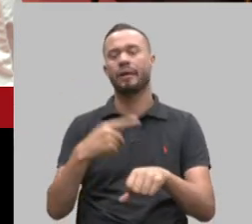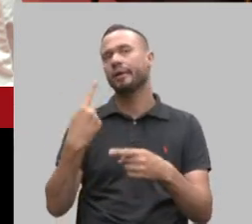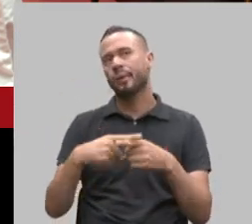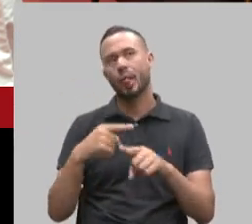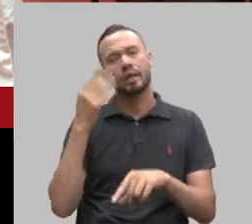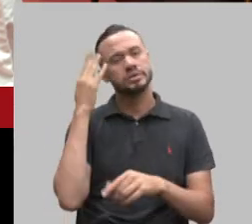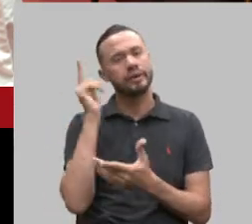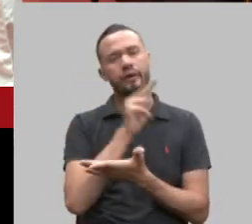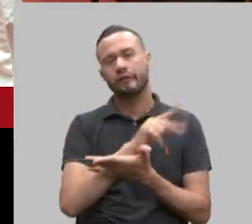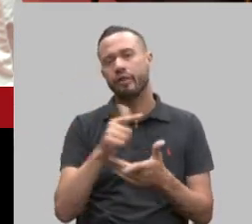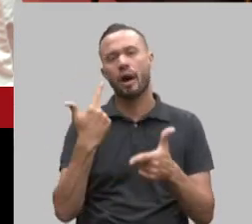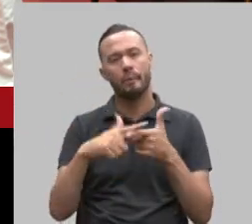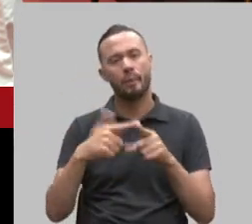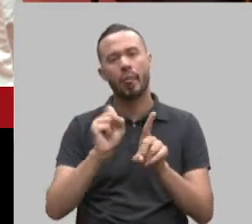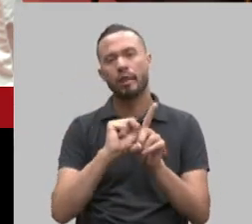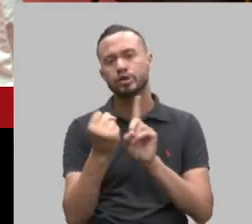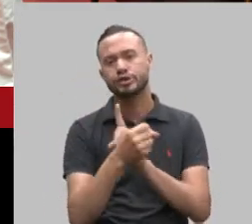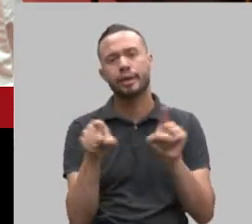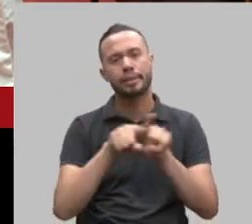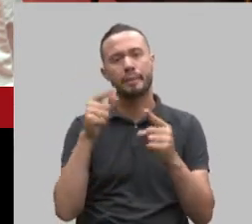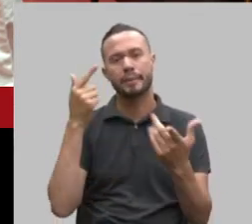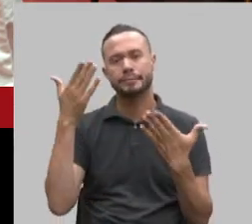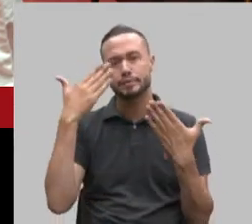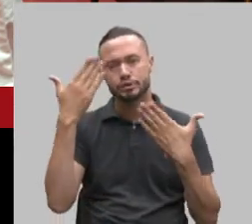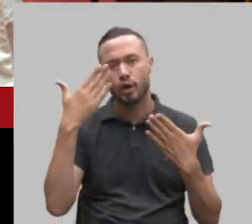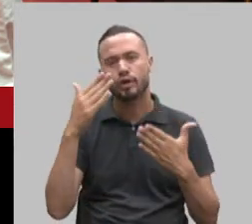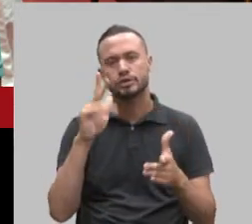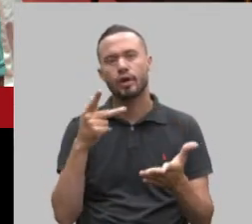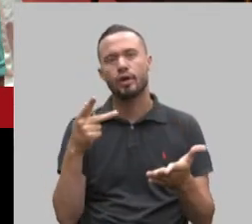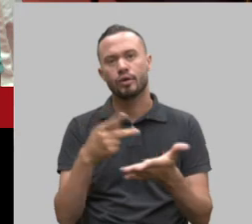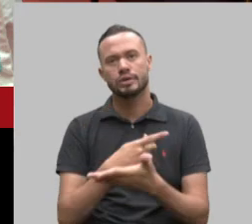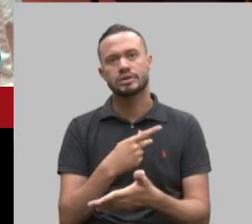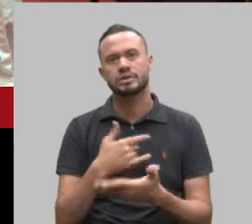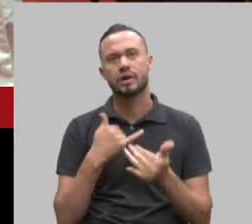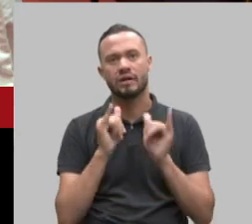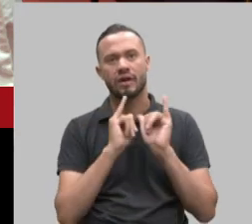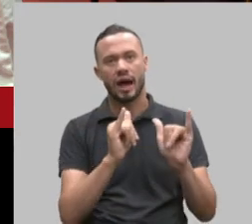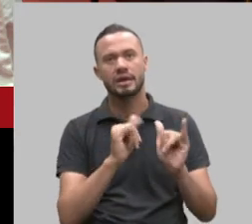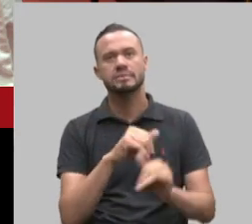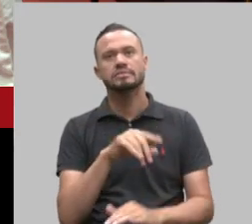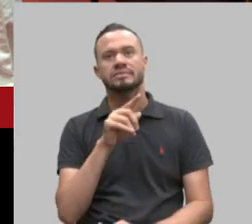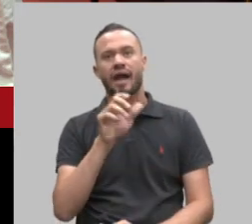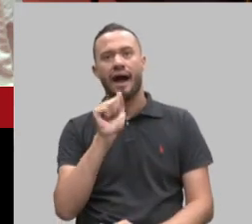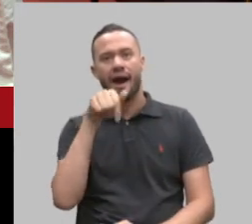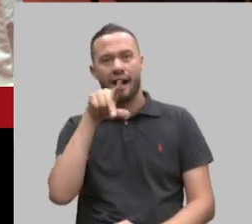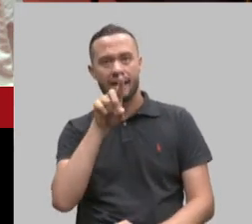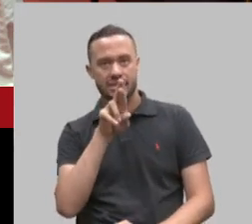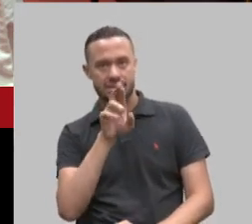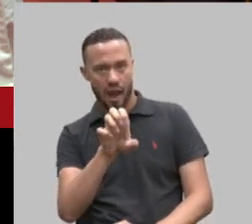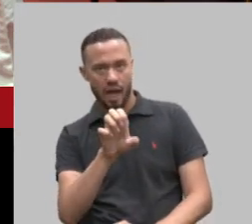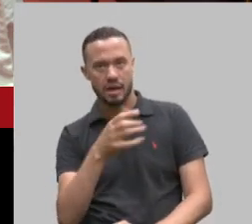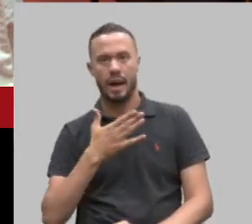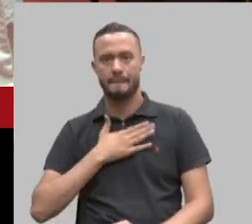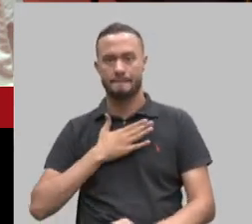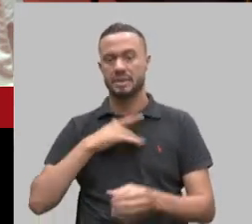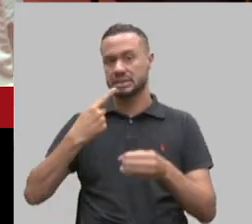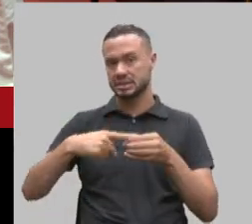sociais e psicológicos que a nossa juventude V enfrentando eu queria dizer André que a minha cidade tem 17000 habitantes